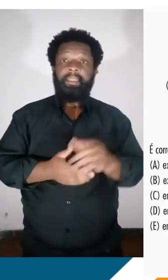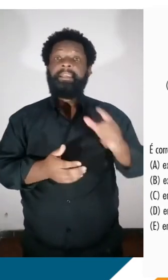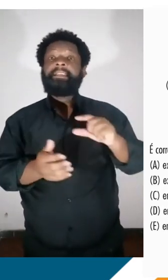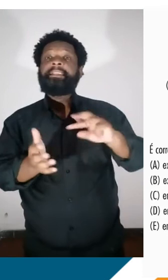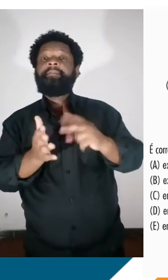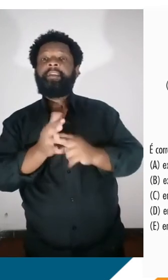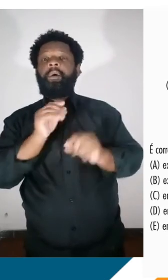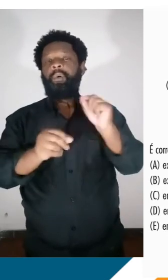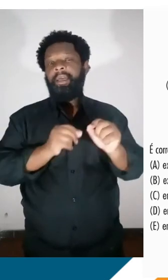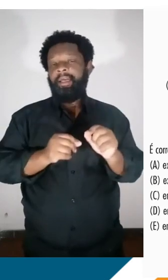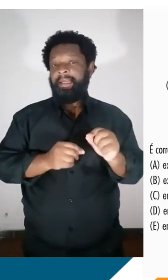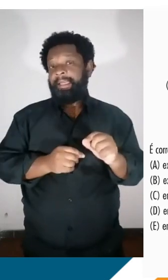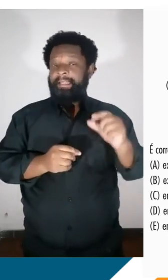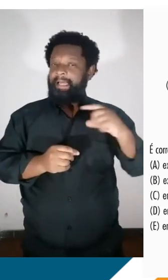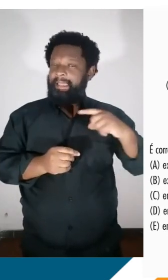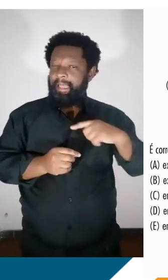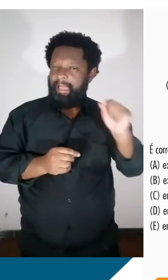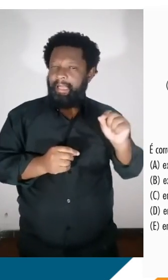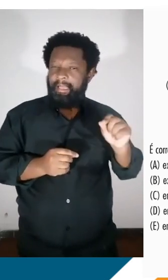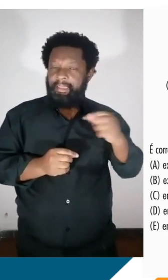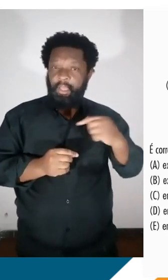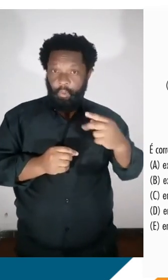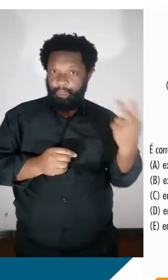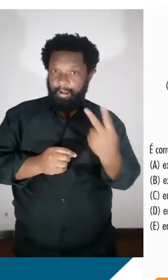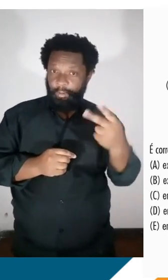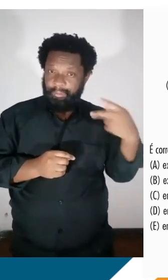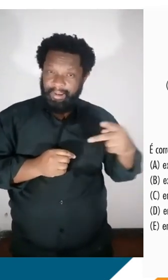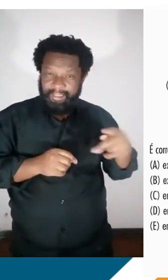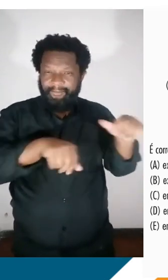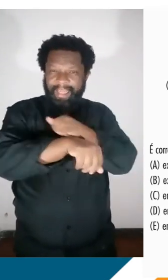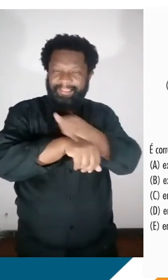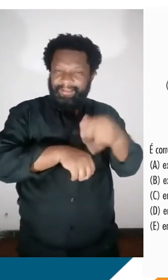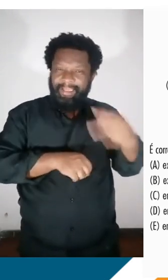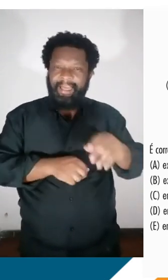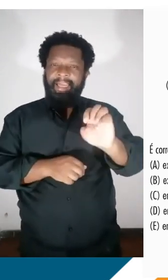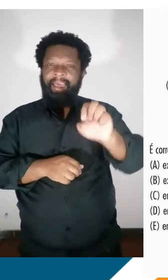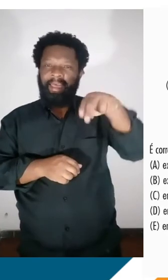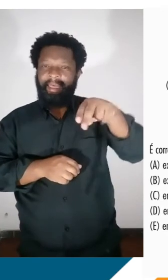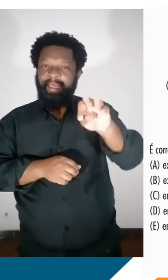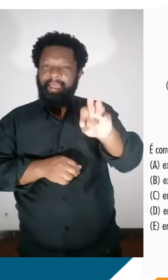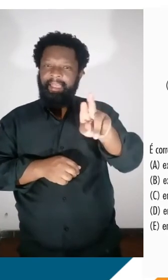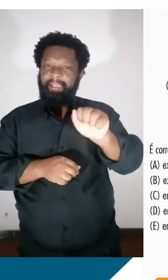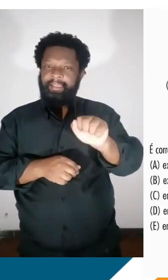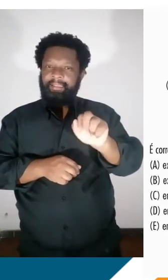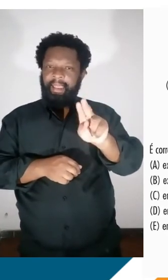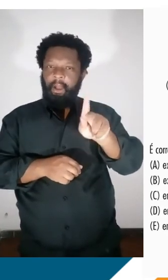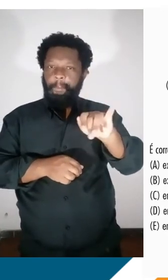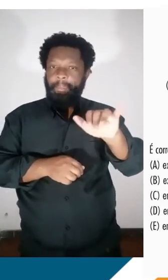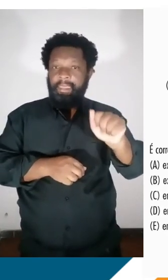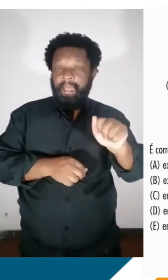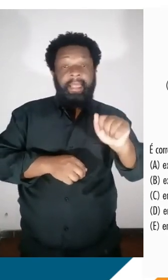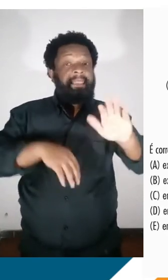isso quer dizer o seguinte, que o valor da variação de entalpia depende de quanto que você está usando